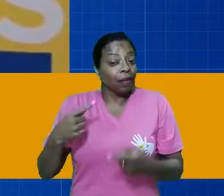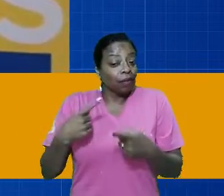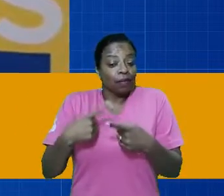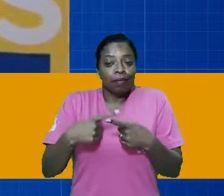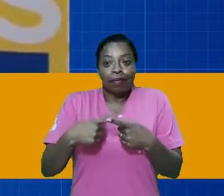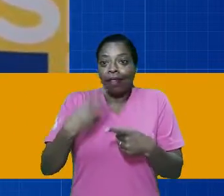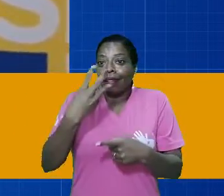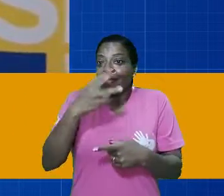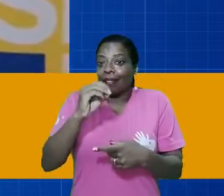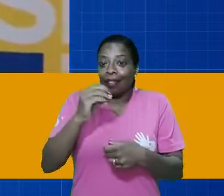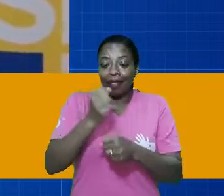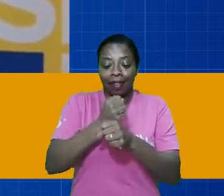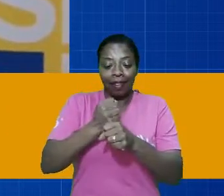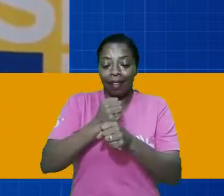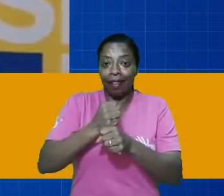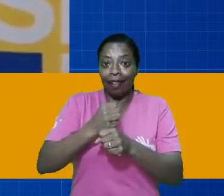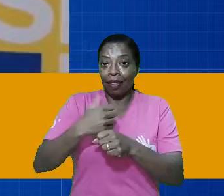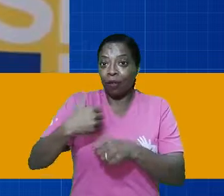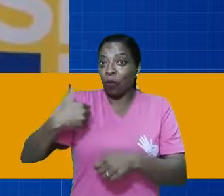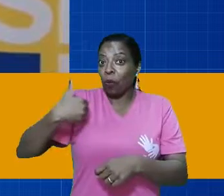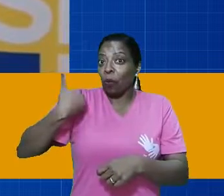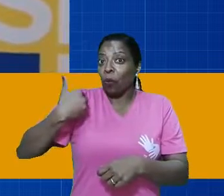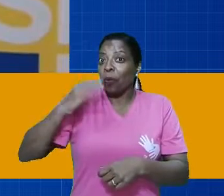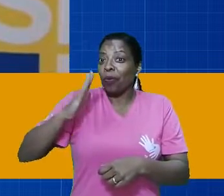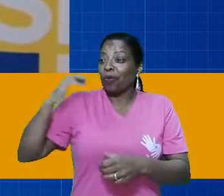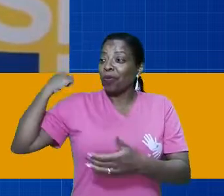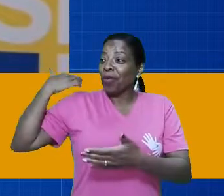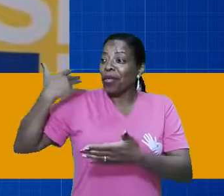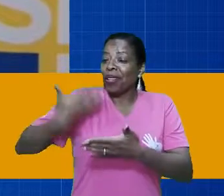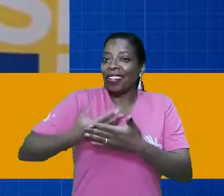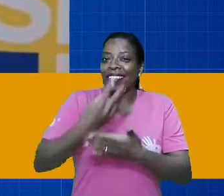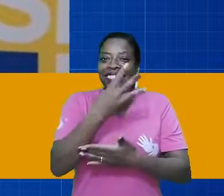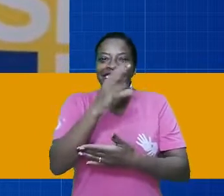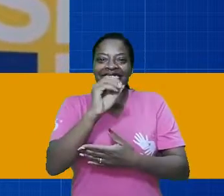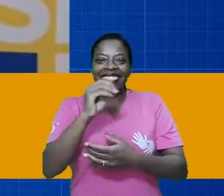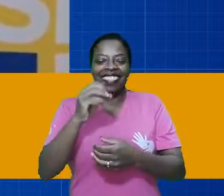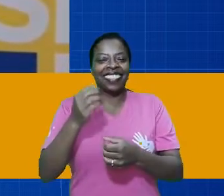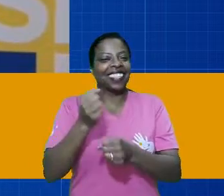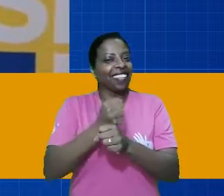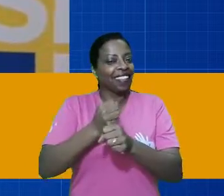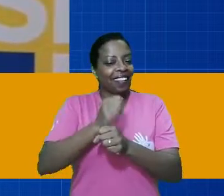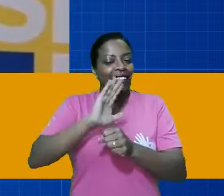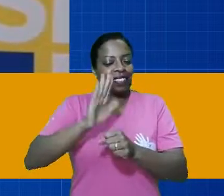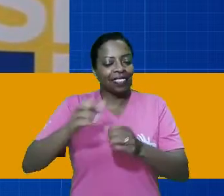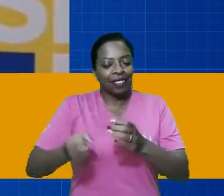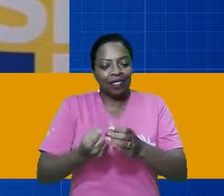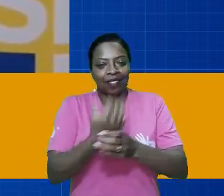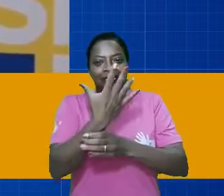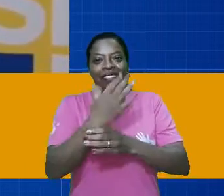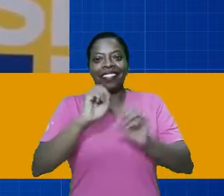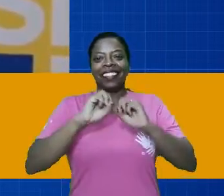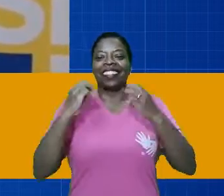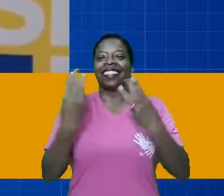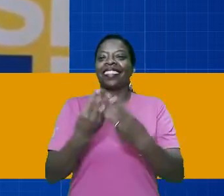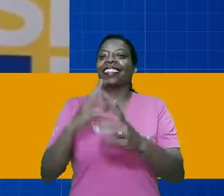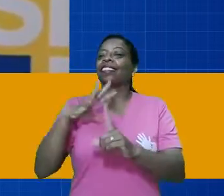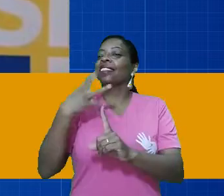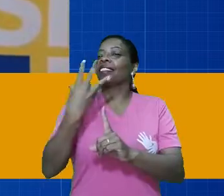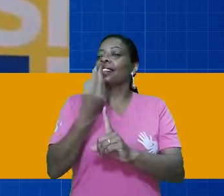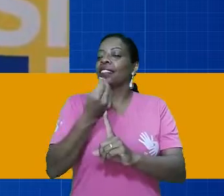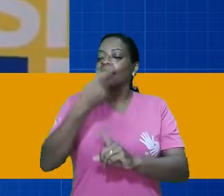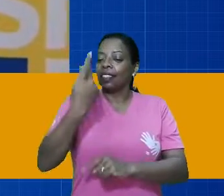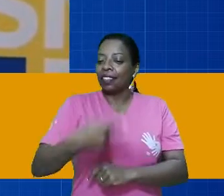não se faz qualquer dia, né? Então, hoje a gente está contando a história de 30 anos da nossa oficina de arte na Rede Municipal de